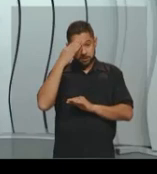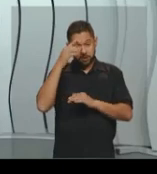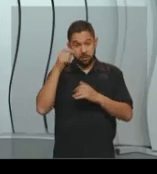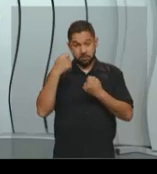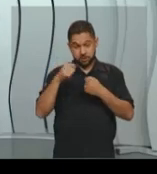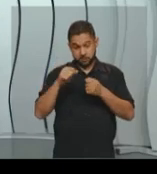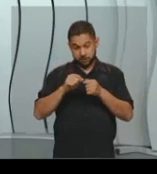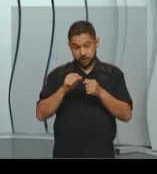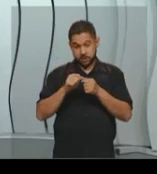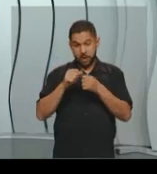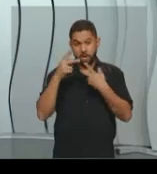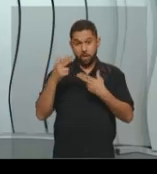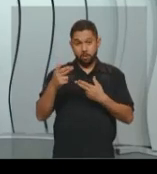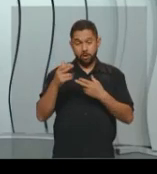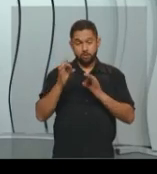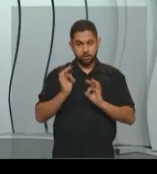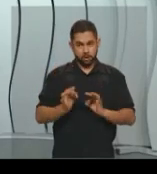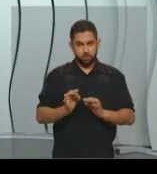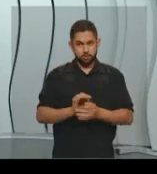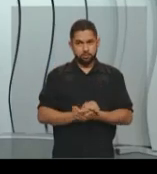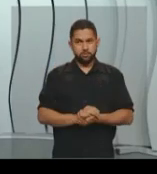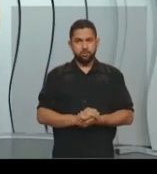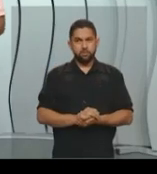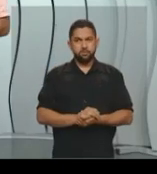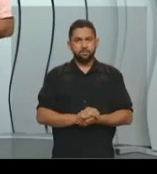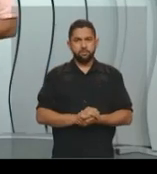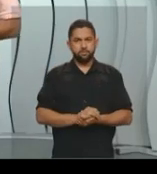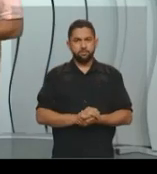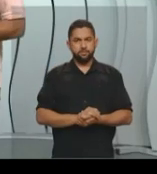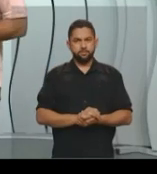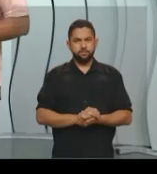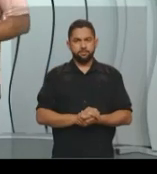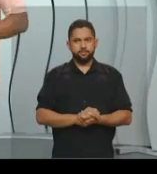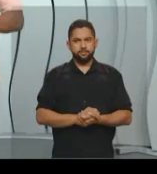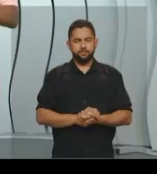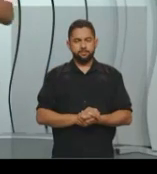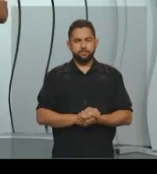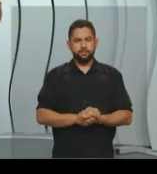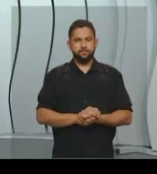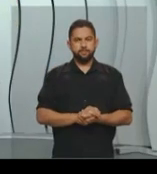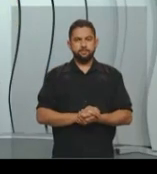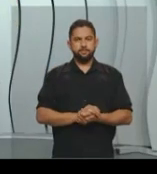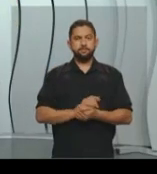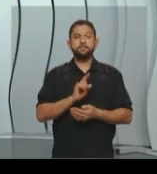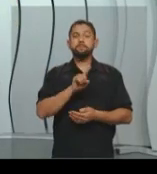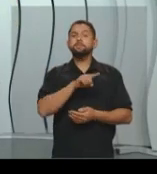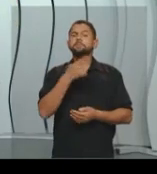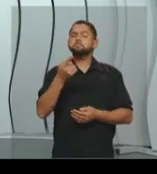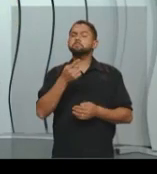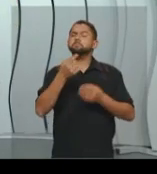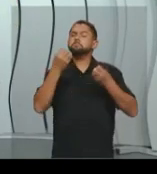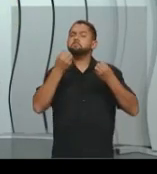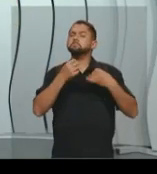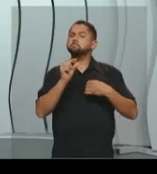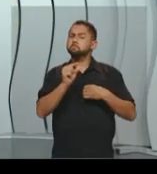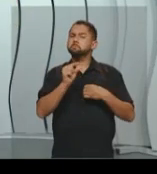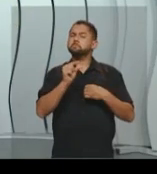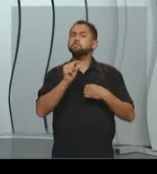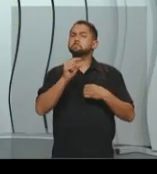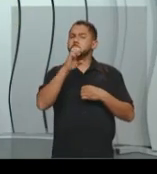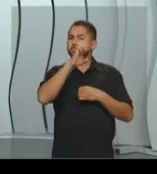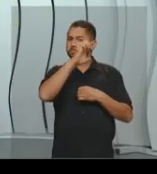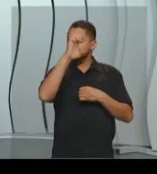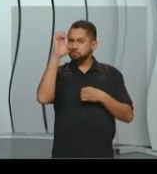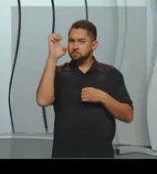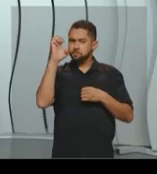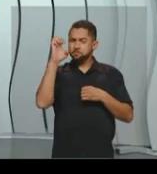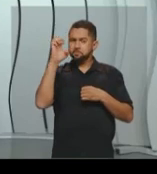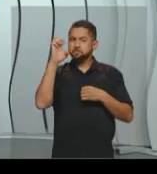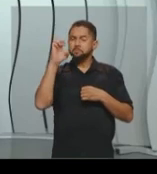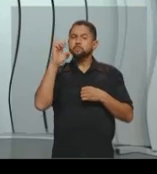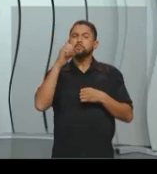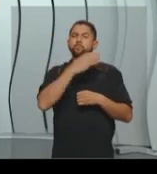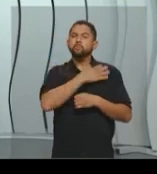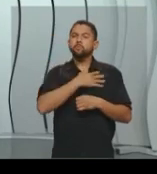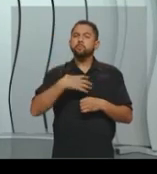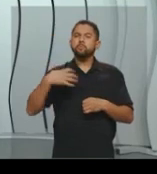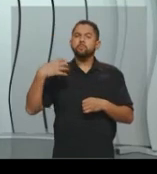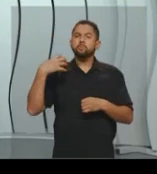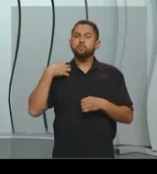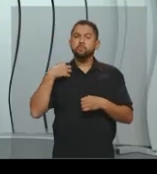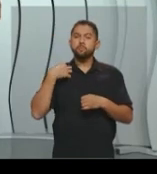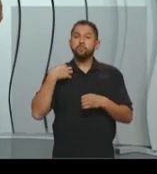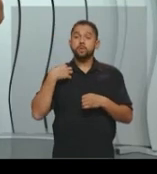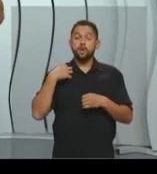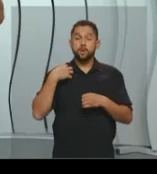e para os valores. Muito bem. Depois de falar da ética socrática, com esse determinismo ético em que